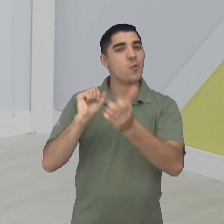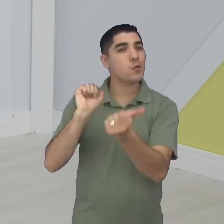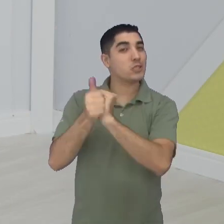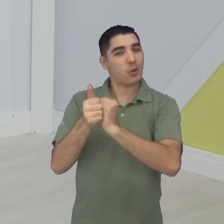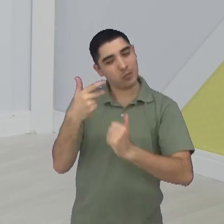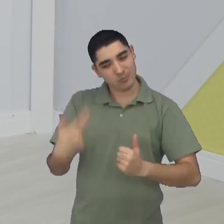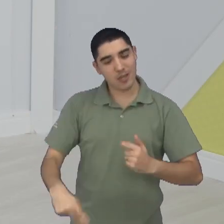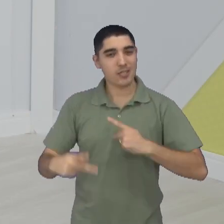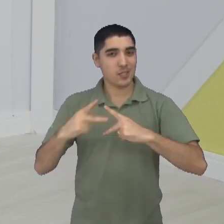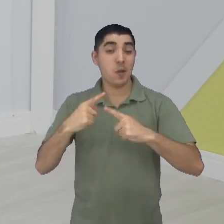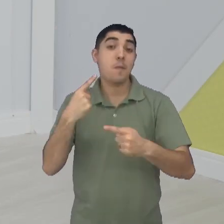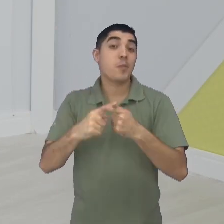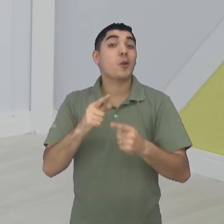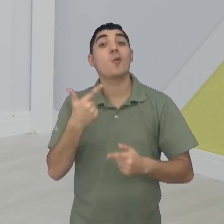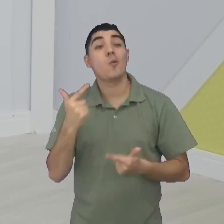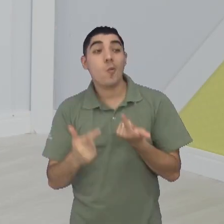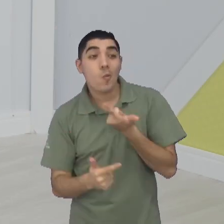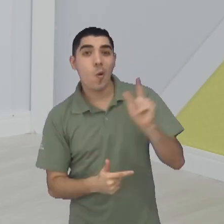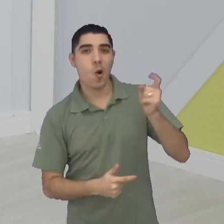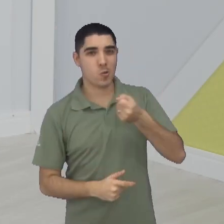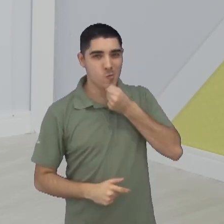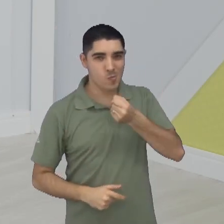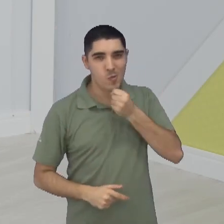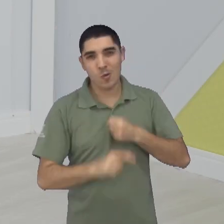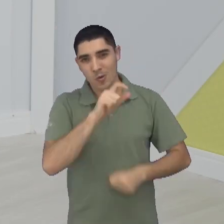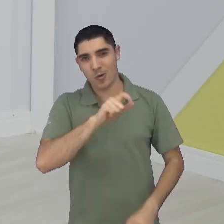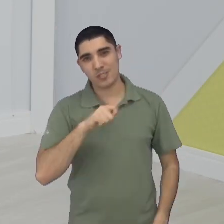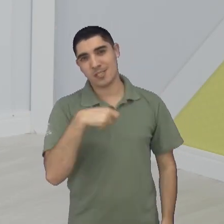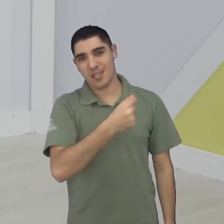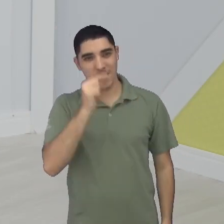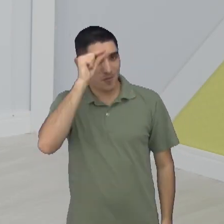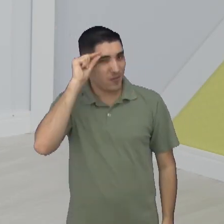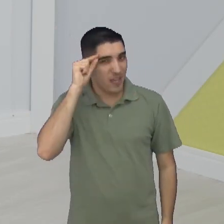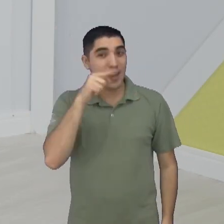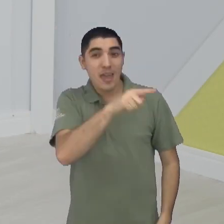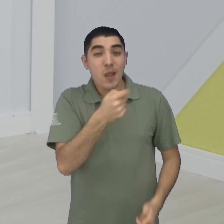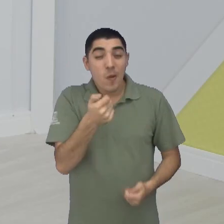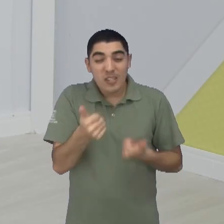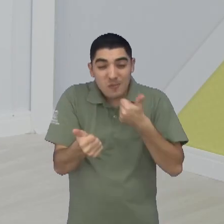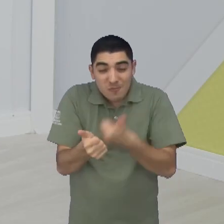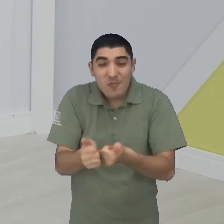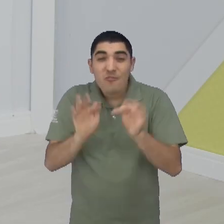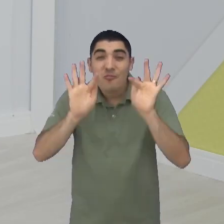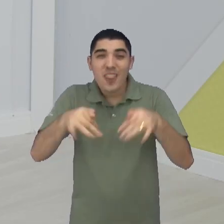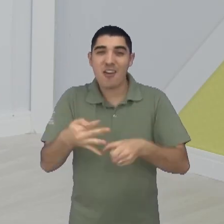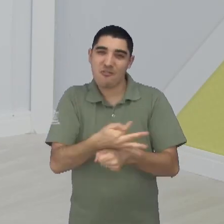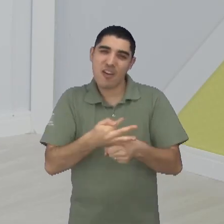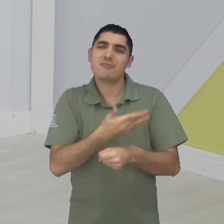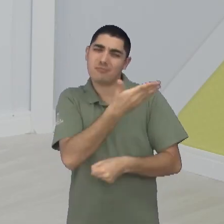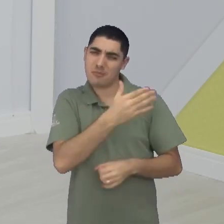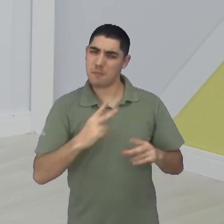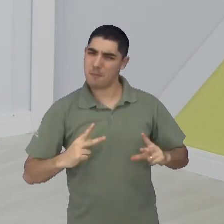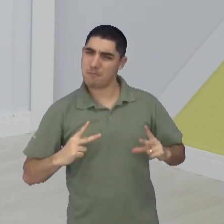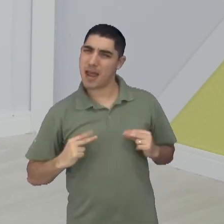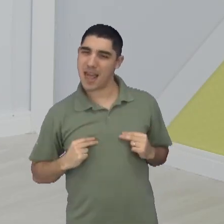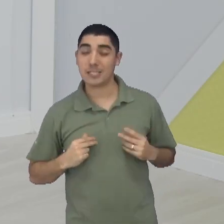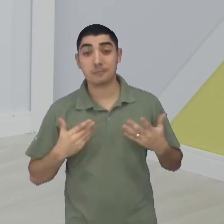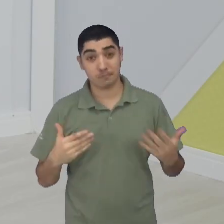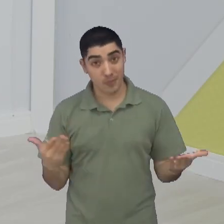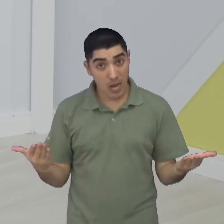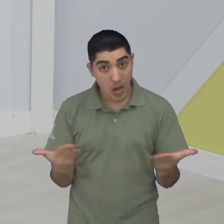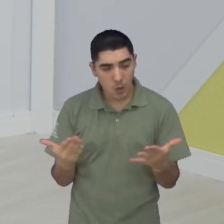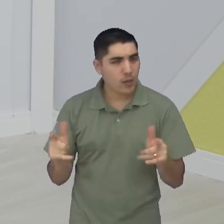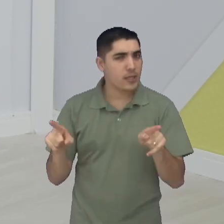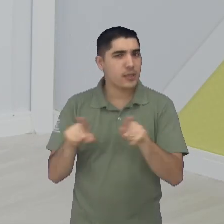cidade, enquanto o nosso querido Vieira Júnior curte o seu restinho das férias merecidas. E nesse período, quem